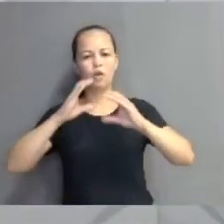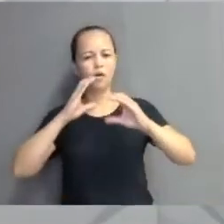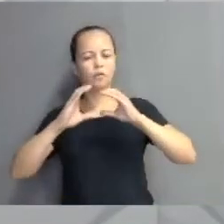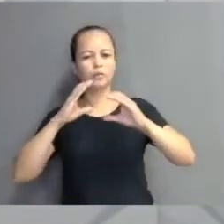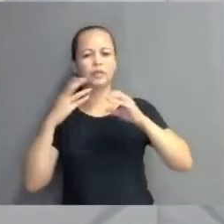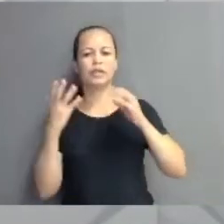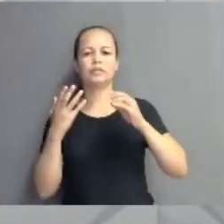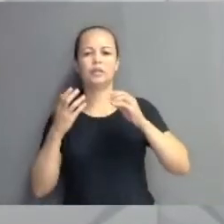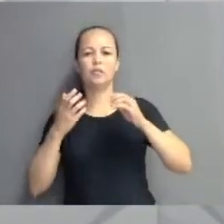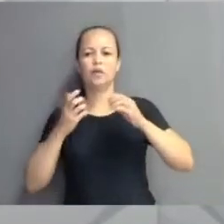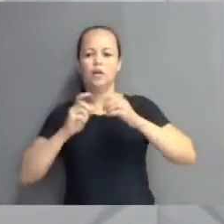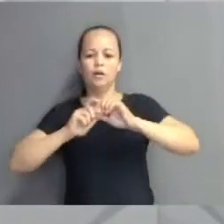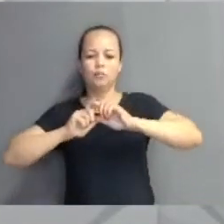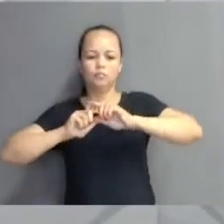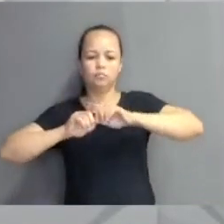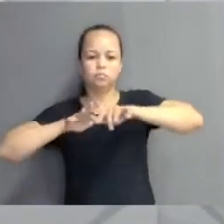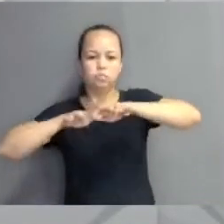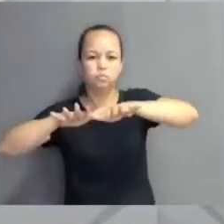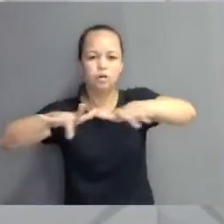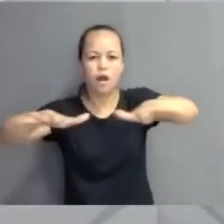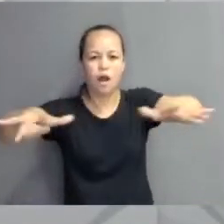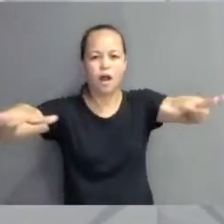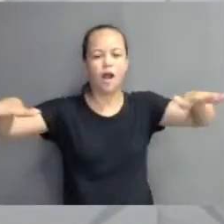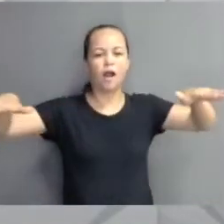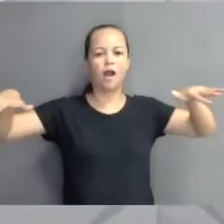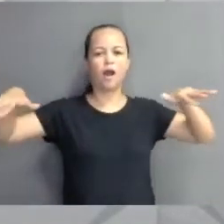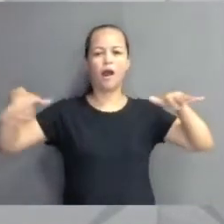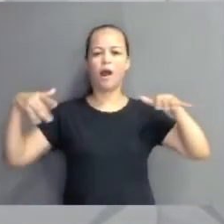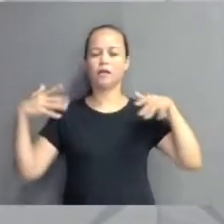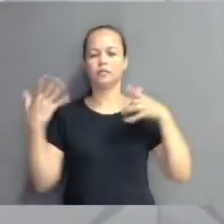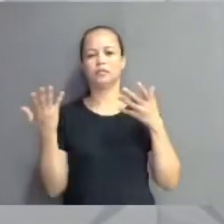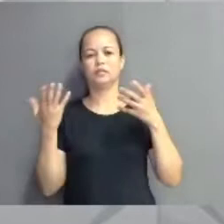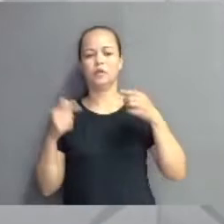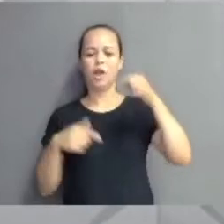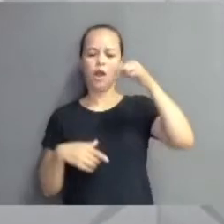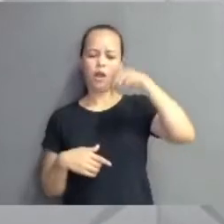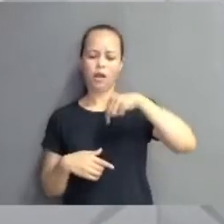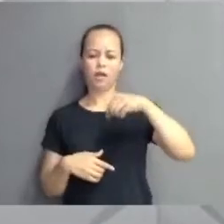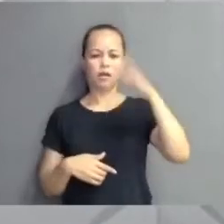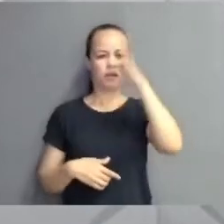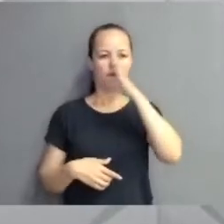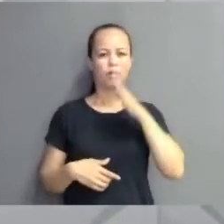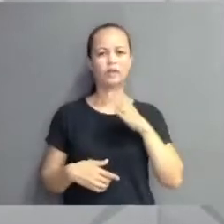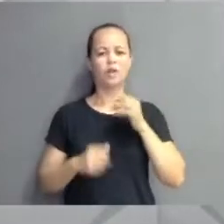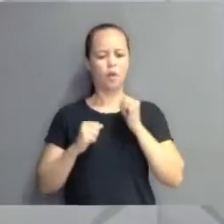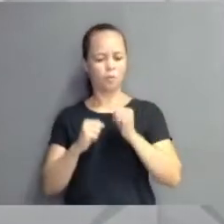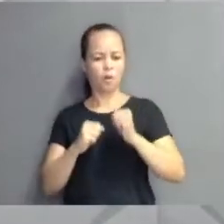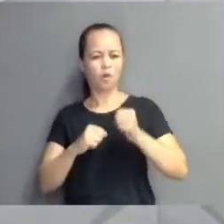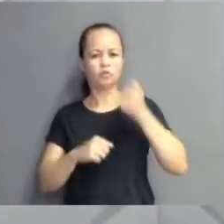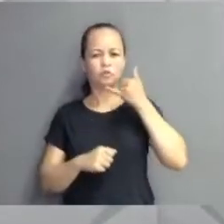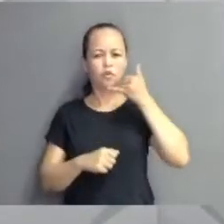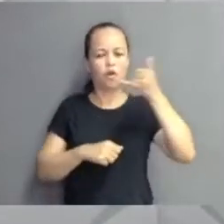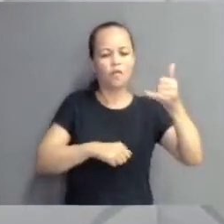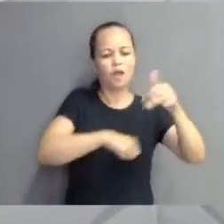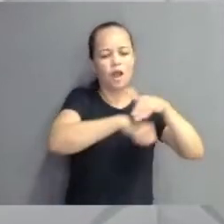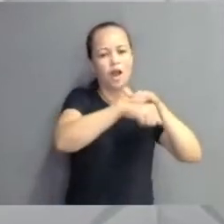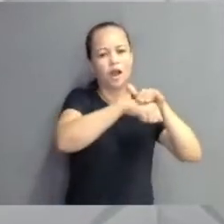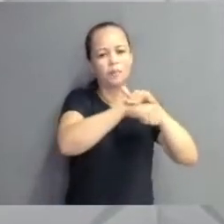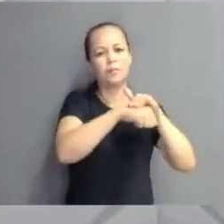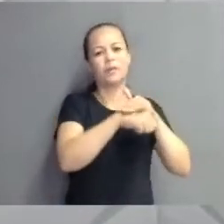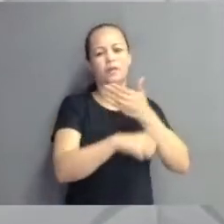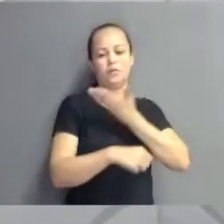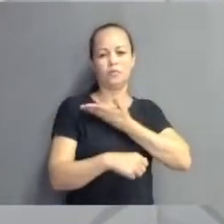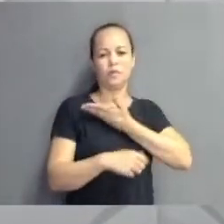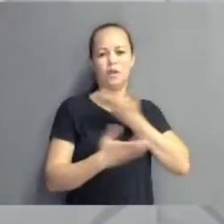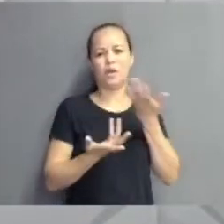alcançar milhões de pessoas eu aqui eu posso conversar com um amigo meu que está lá nos Estados Unidos ou na